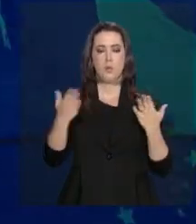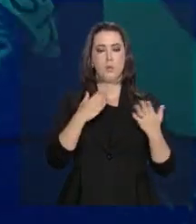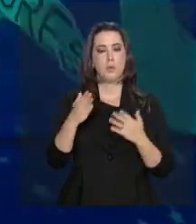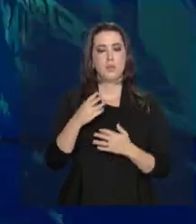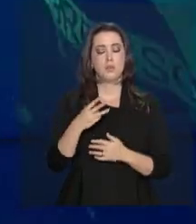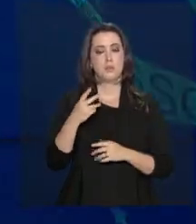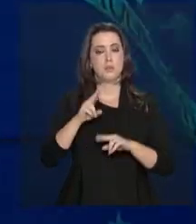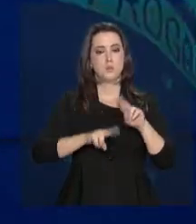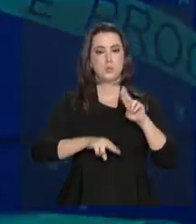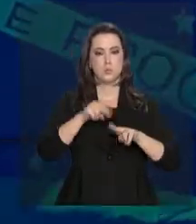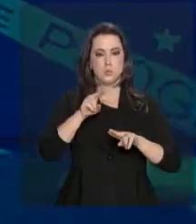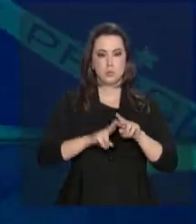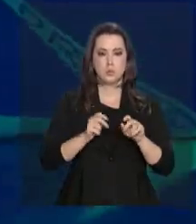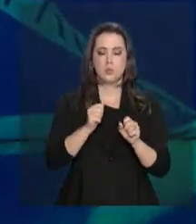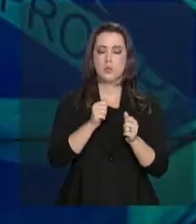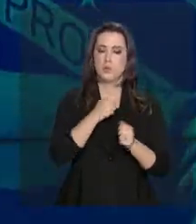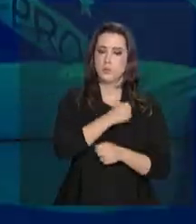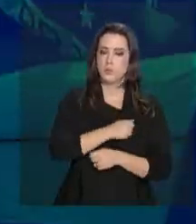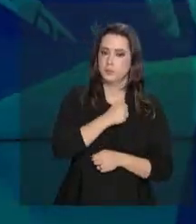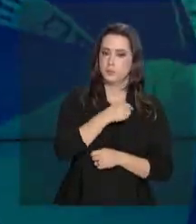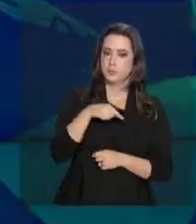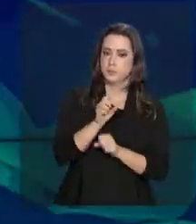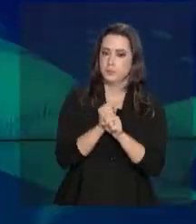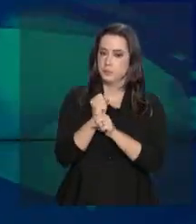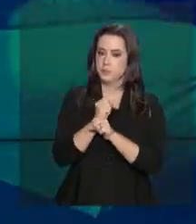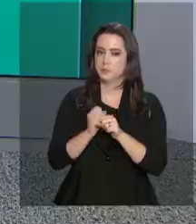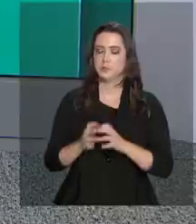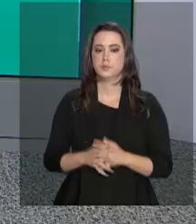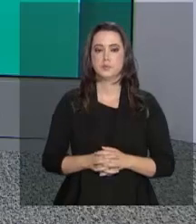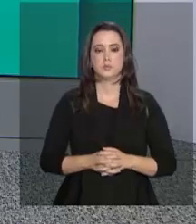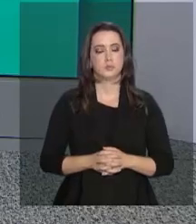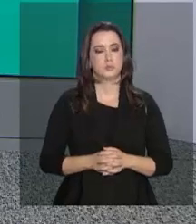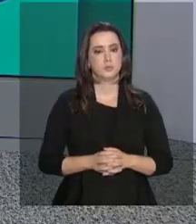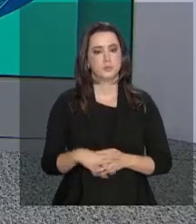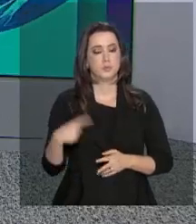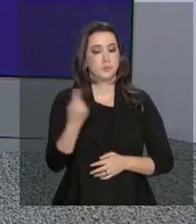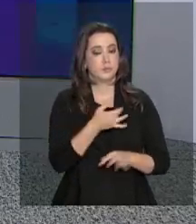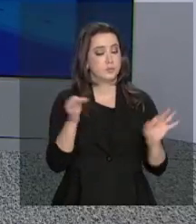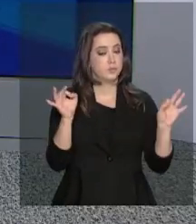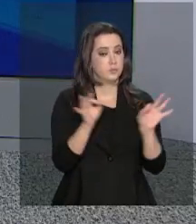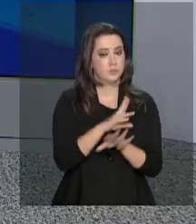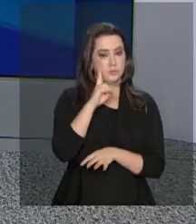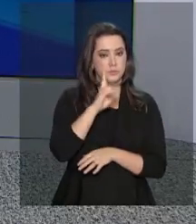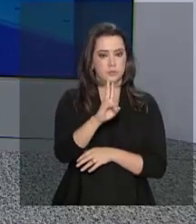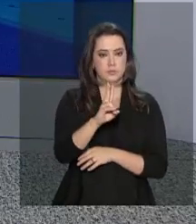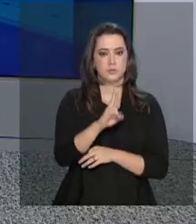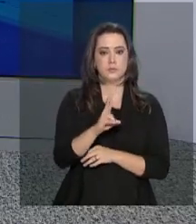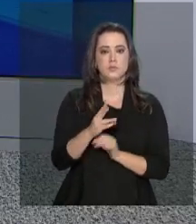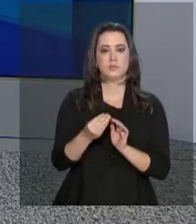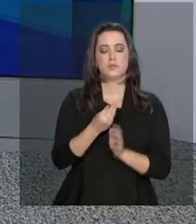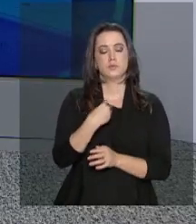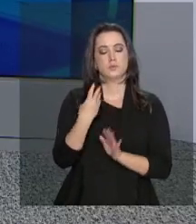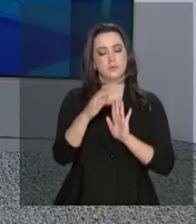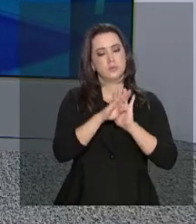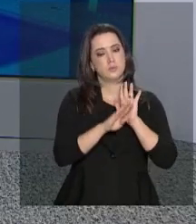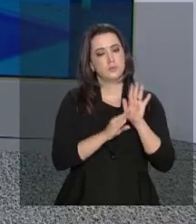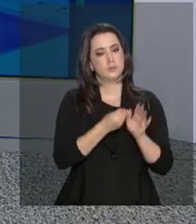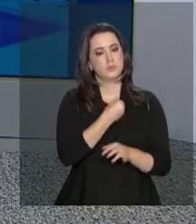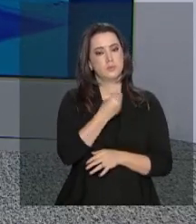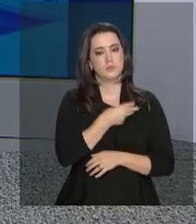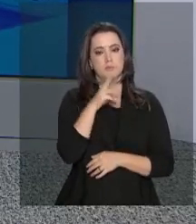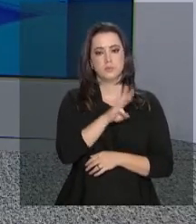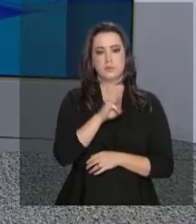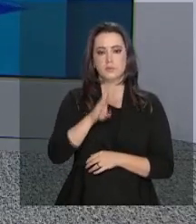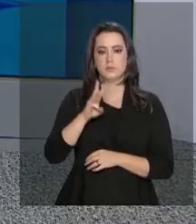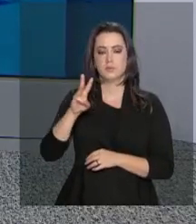em relação ao trimestre de junho a agosto deste ano. Nós ficamos por aqui. Você acompanha a nossa programação ao